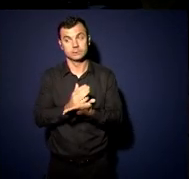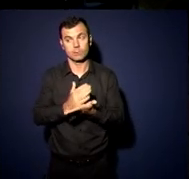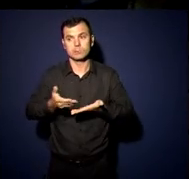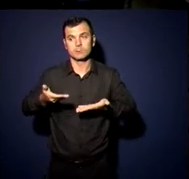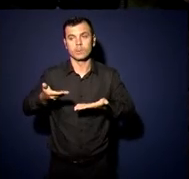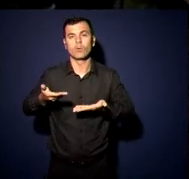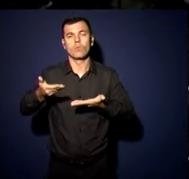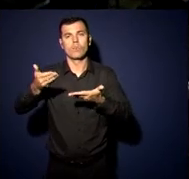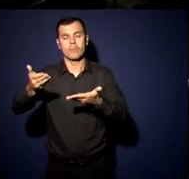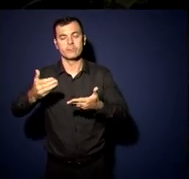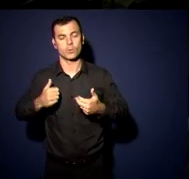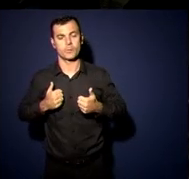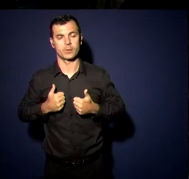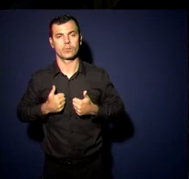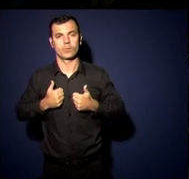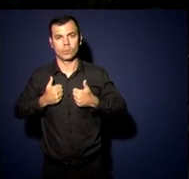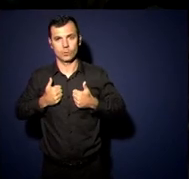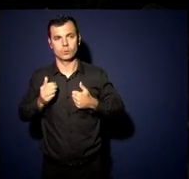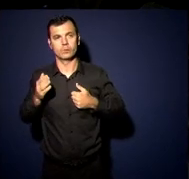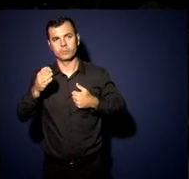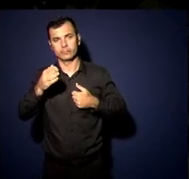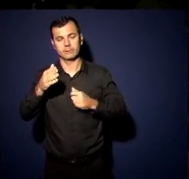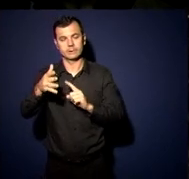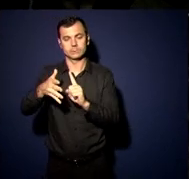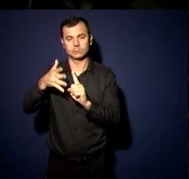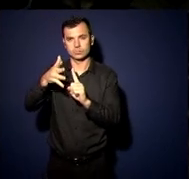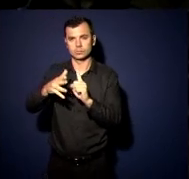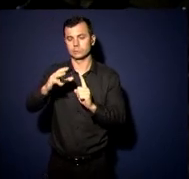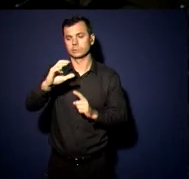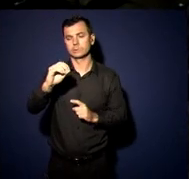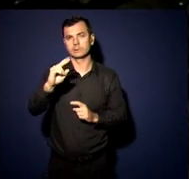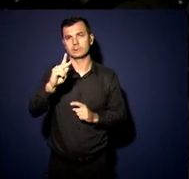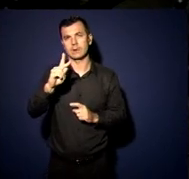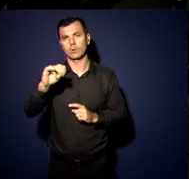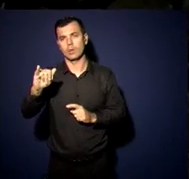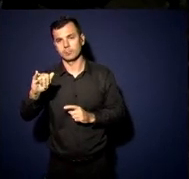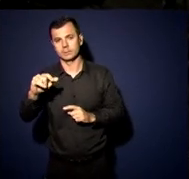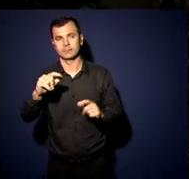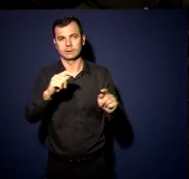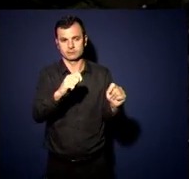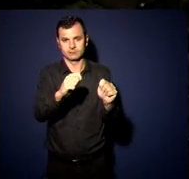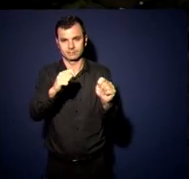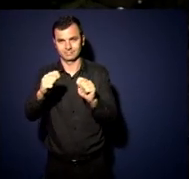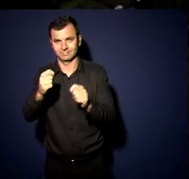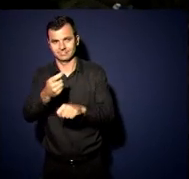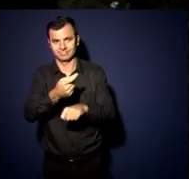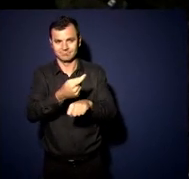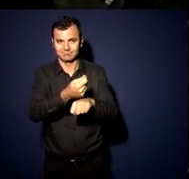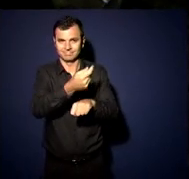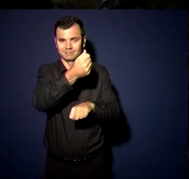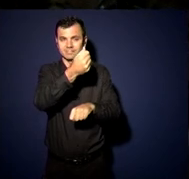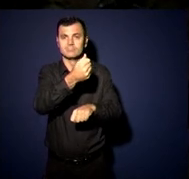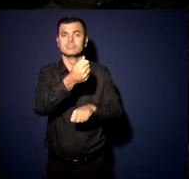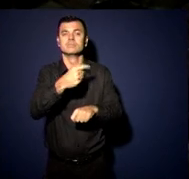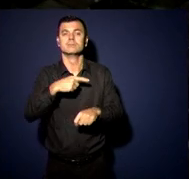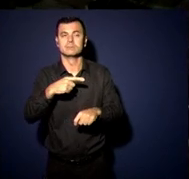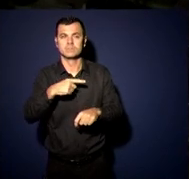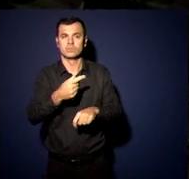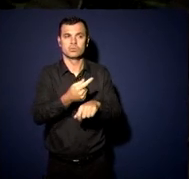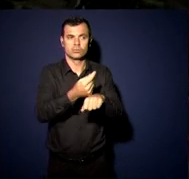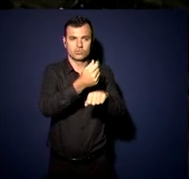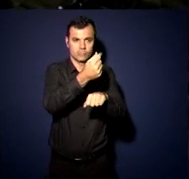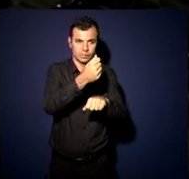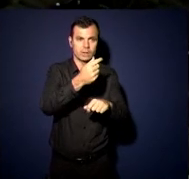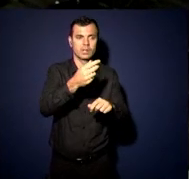bastante primeiro para ter falado na COP na parte dos reguladores do Mercado de Capitais sobre a transversalidade do mercado de capitais